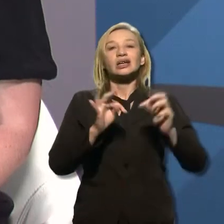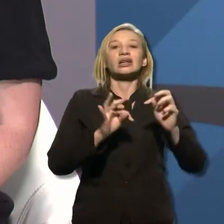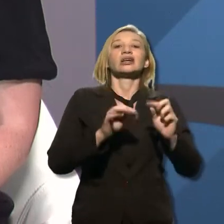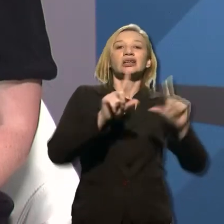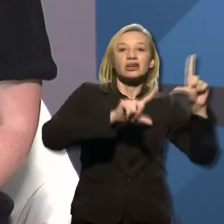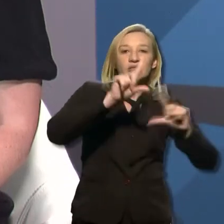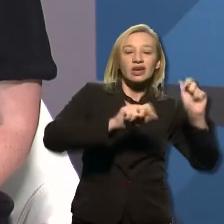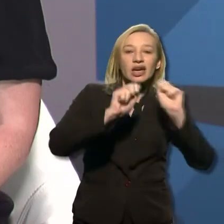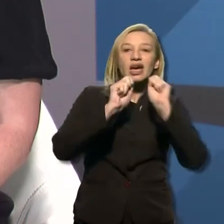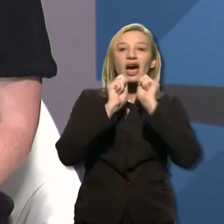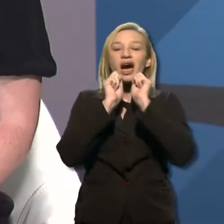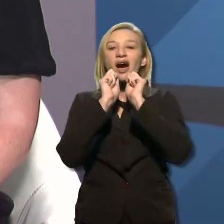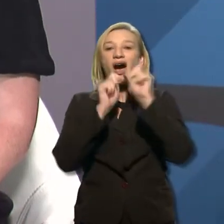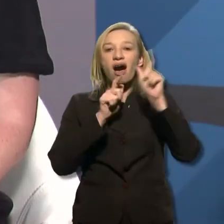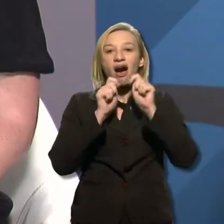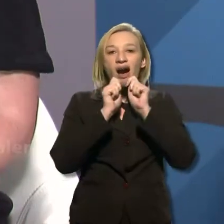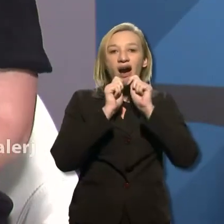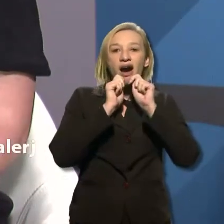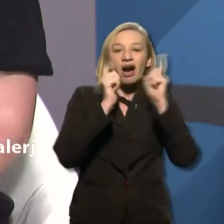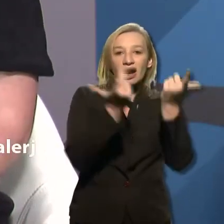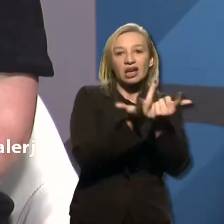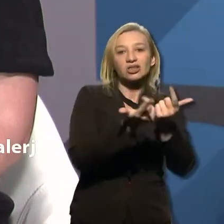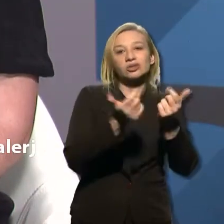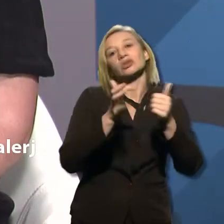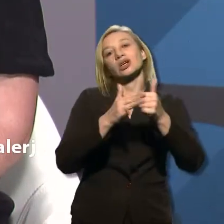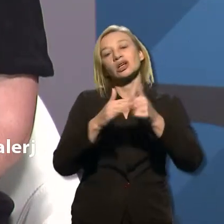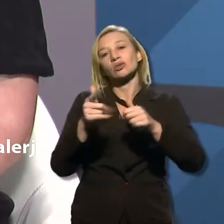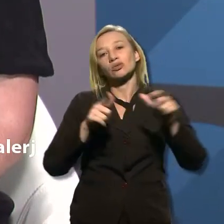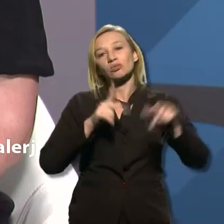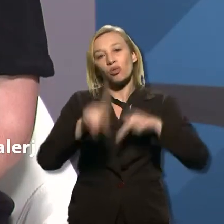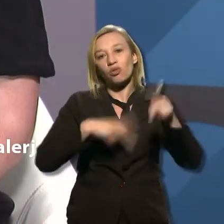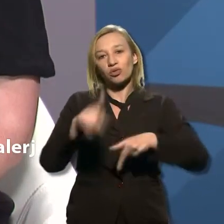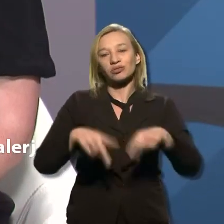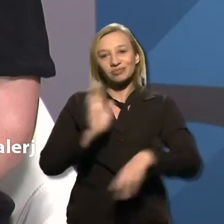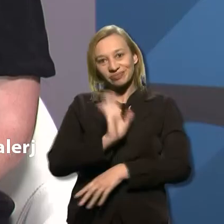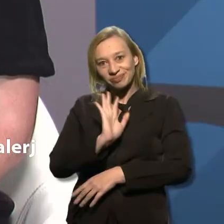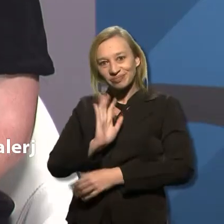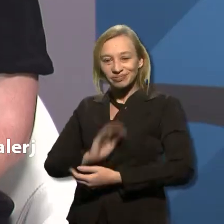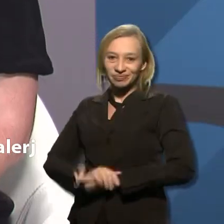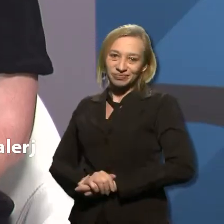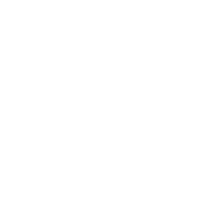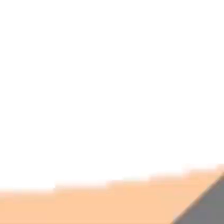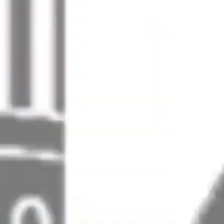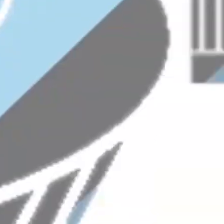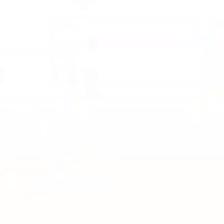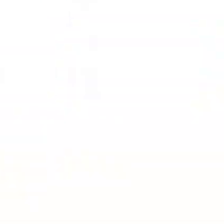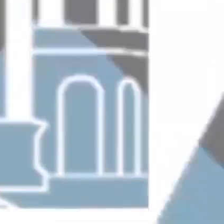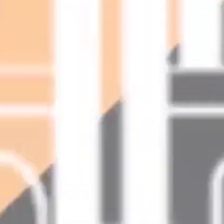www.alerj.rj.gov.br. TV Alerj, o canal do povo. Até a próxima!